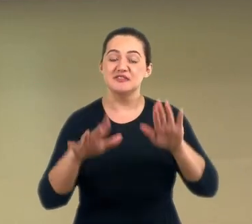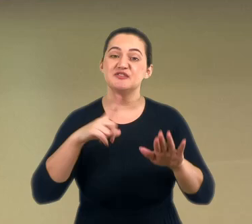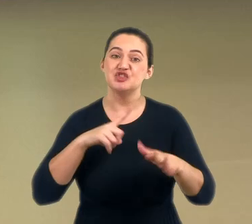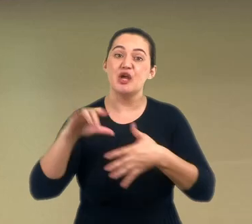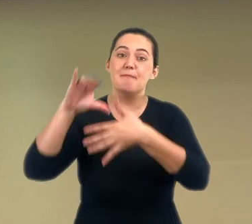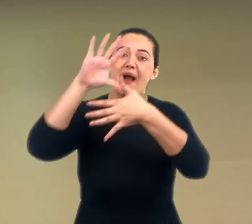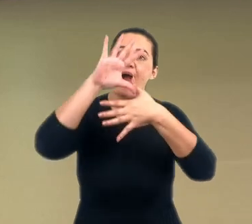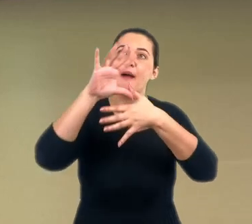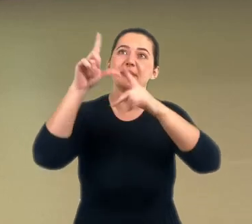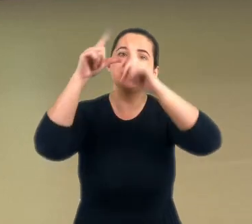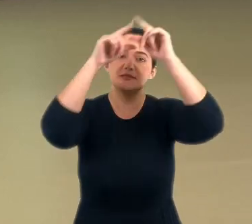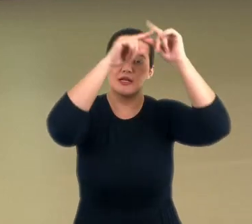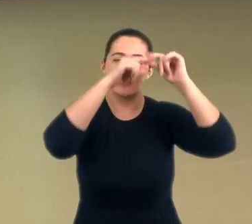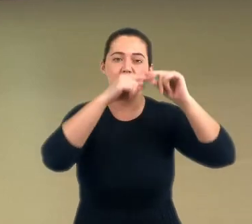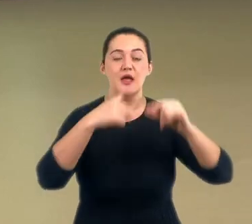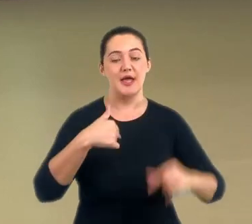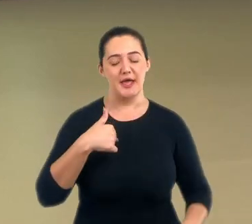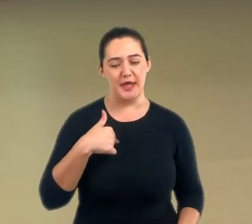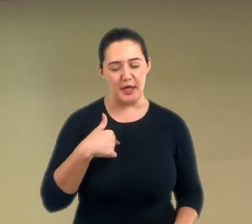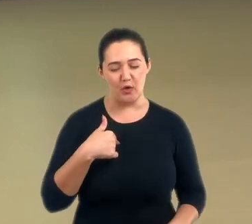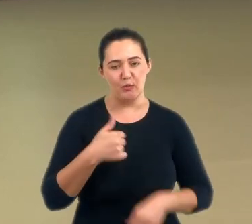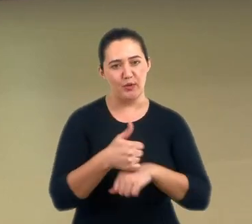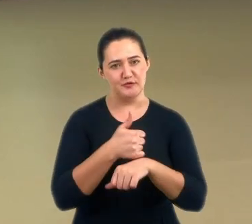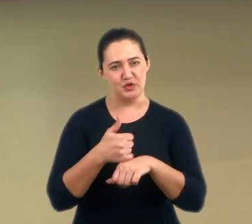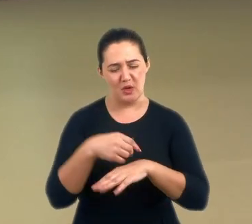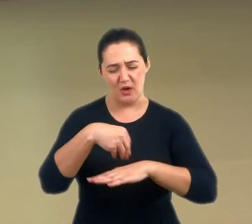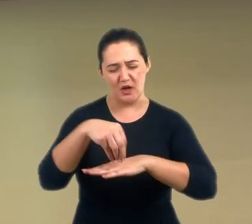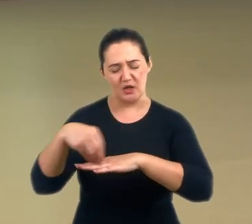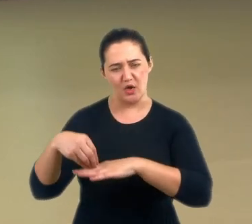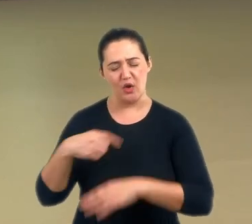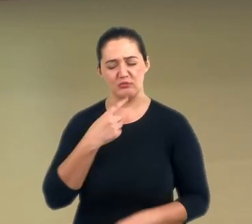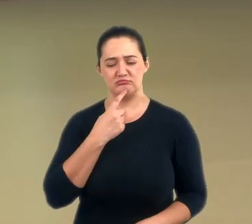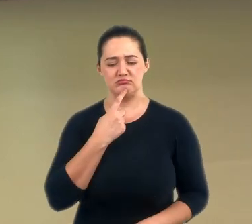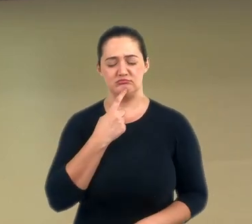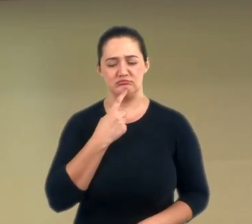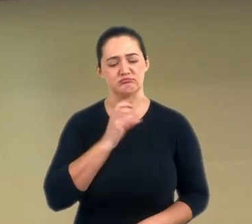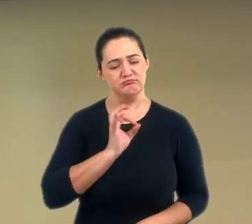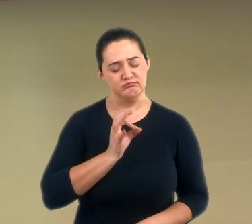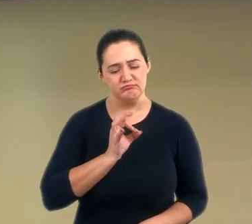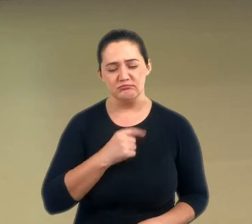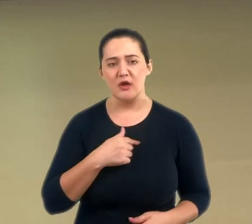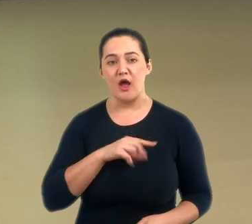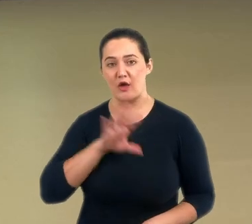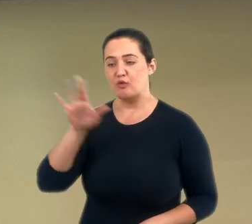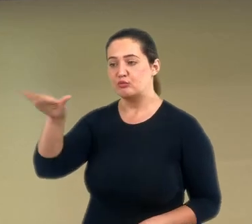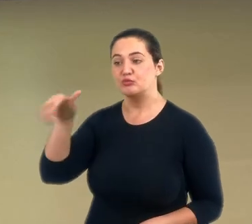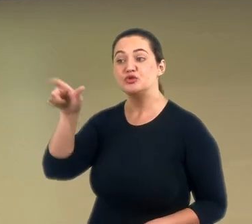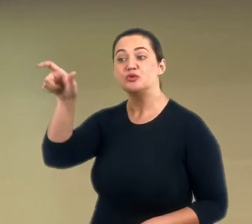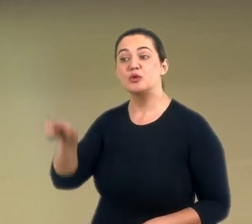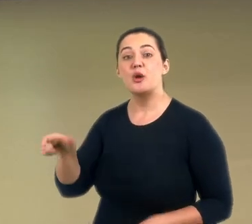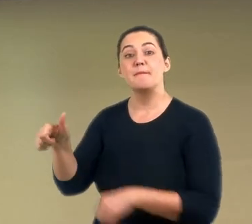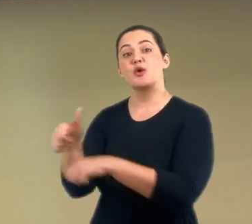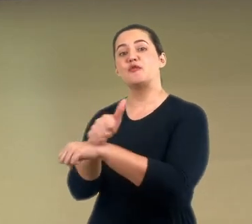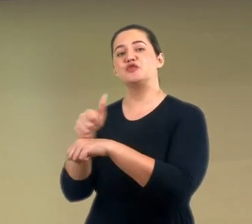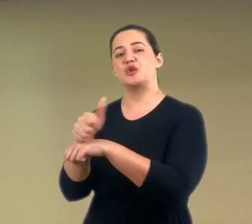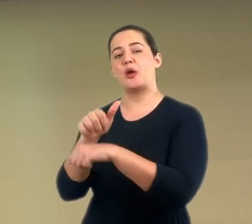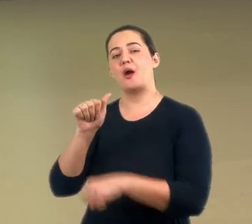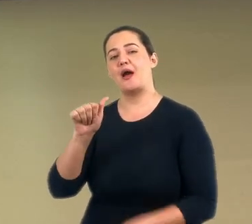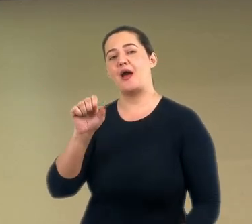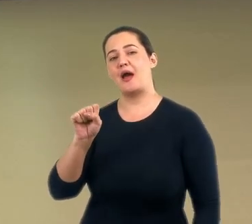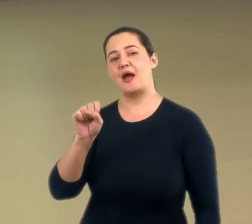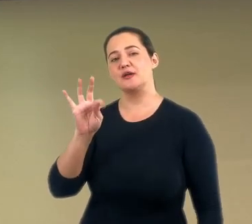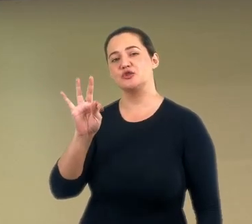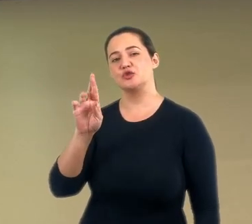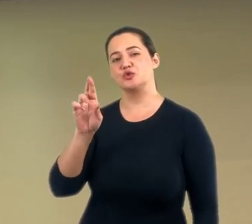das estrelas. Eu, como arqueólogo, eu pego essa informação, jogo nas mãos de um astrônomo e pergunto para ele,